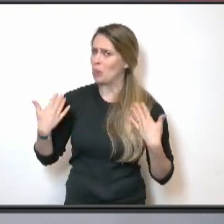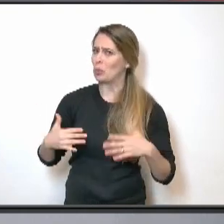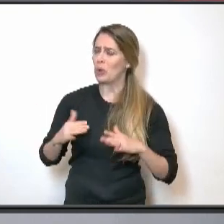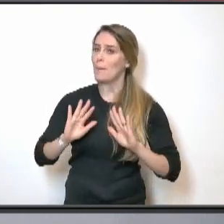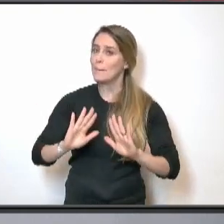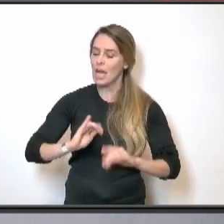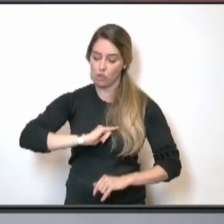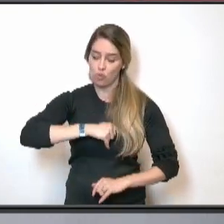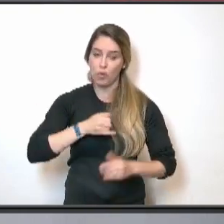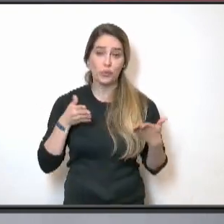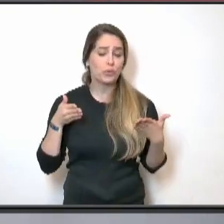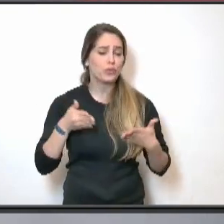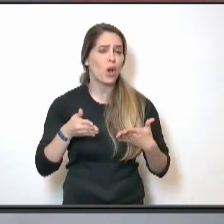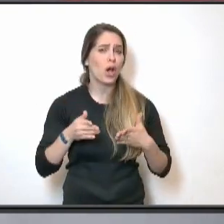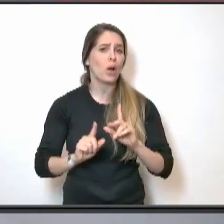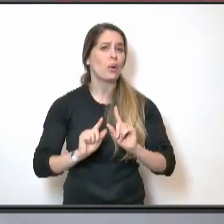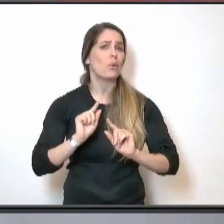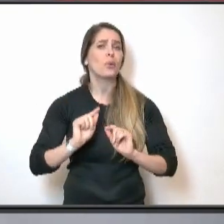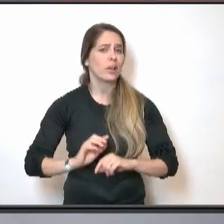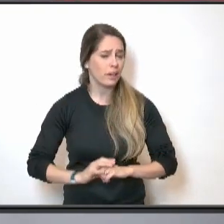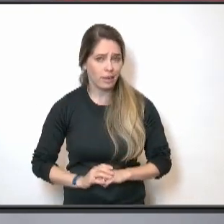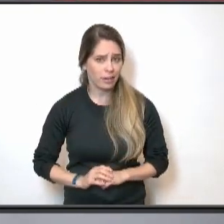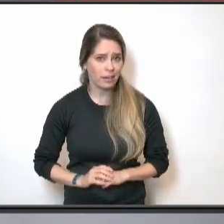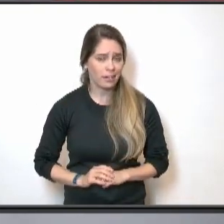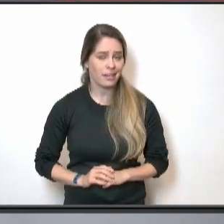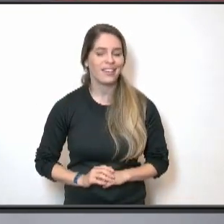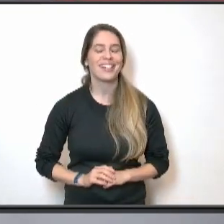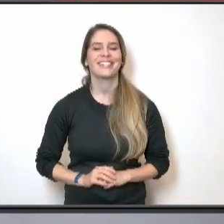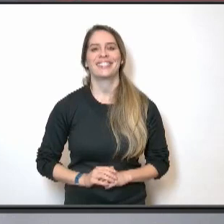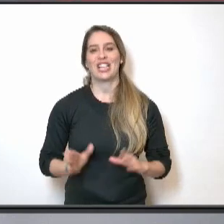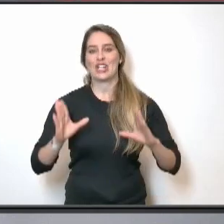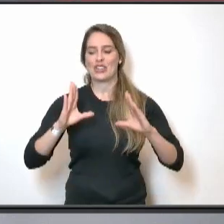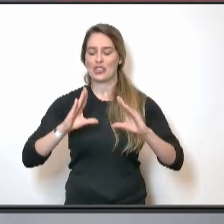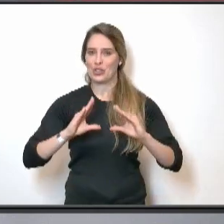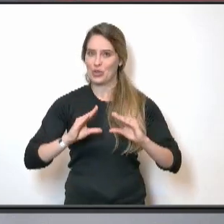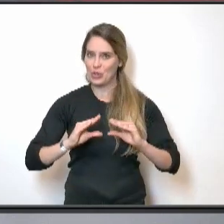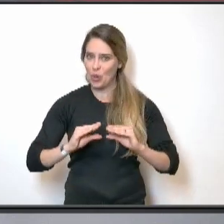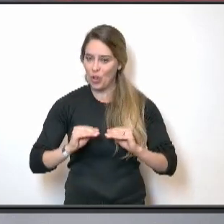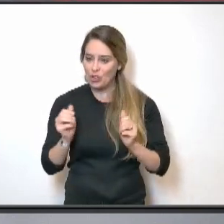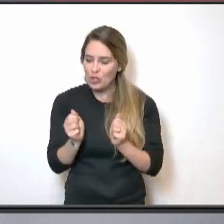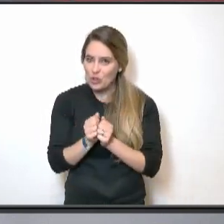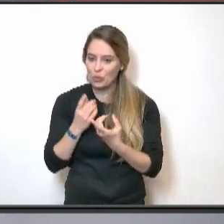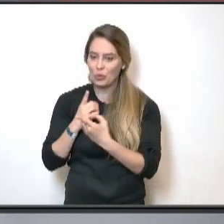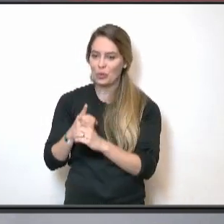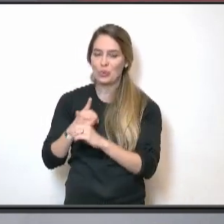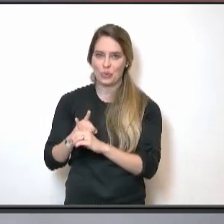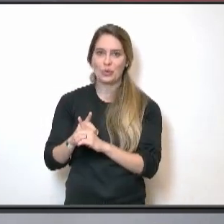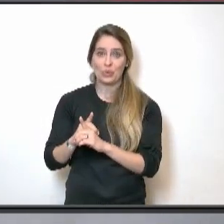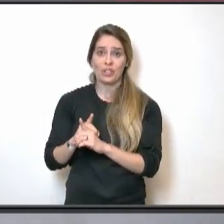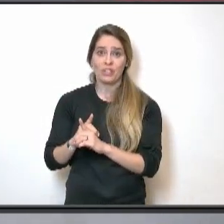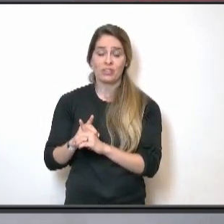escolhe dar foco, ênfase, naquela noite com os discípulos, e dali ele migra